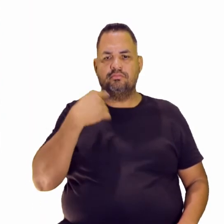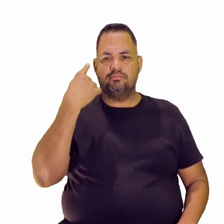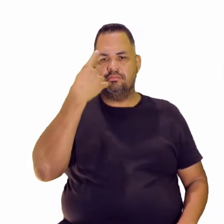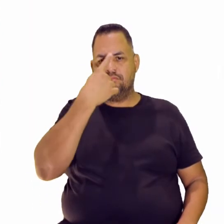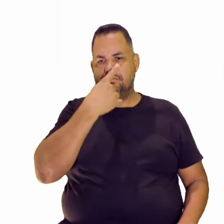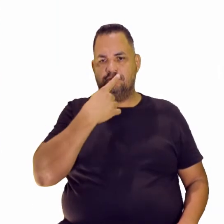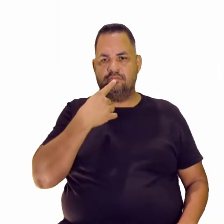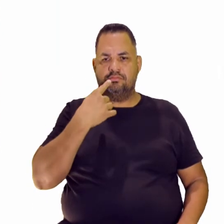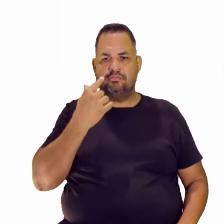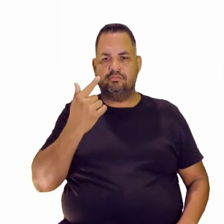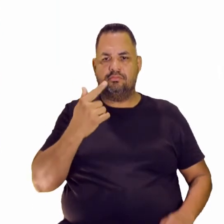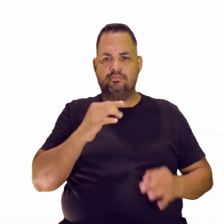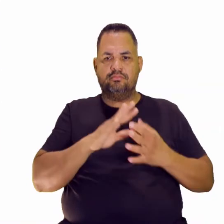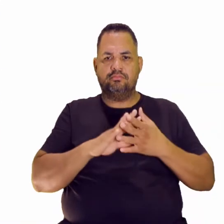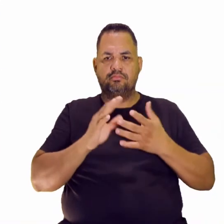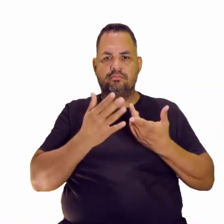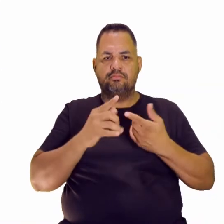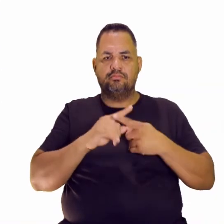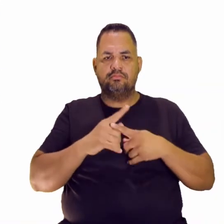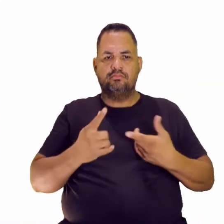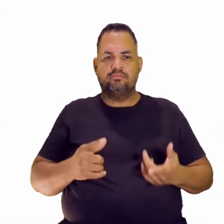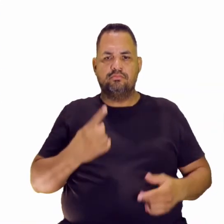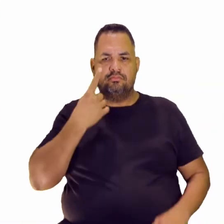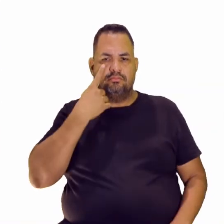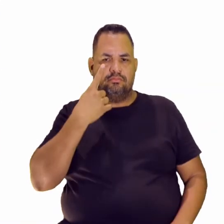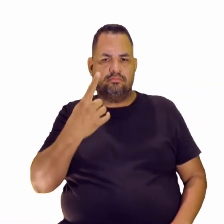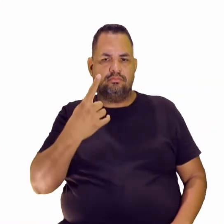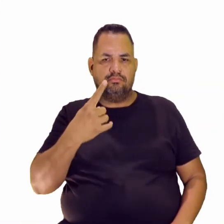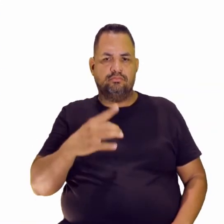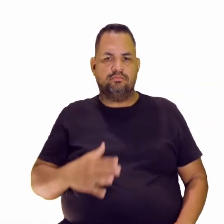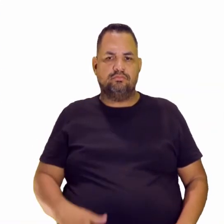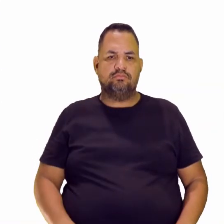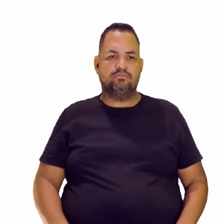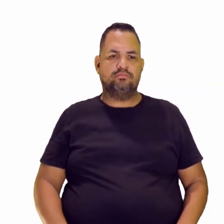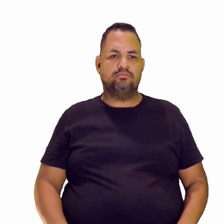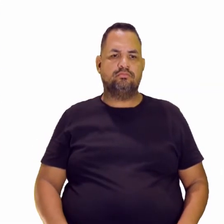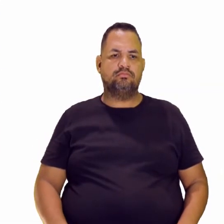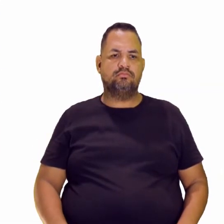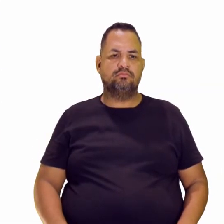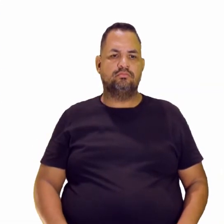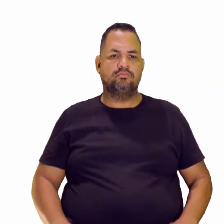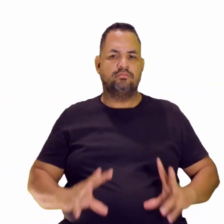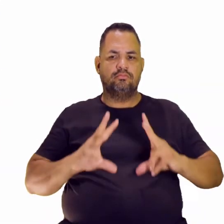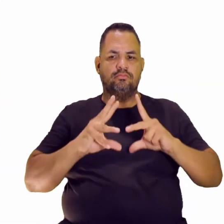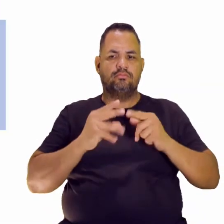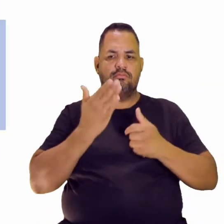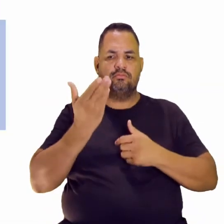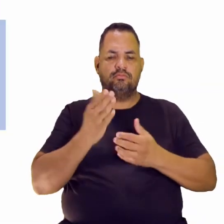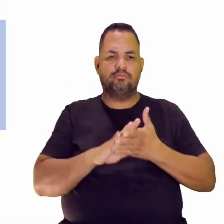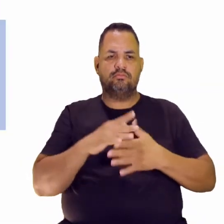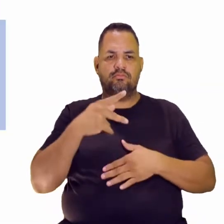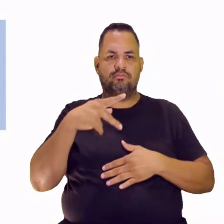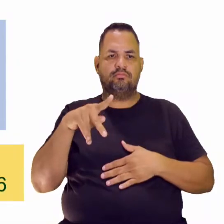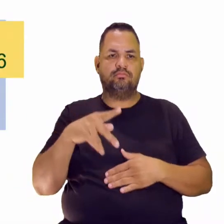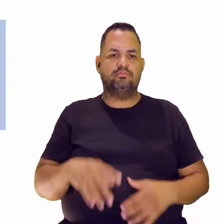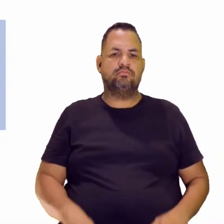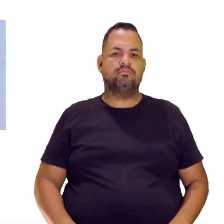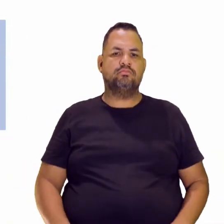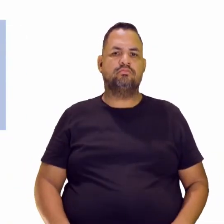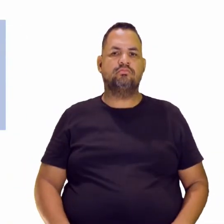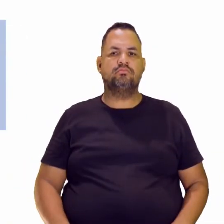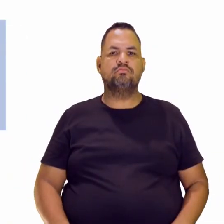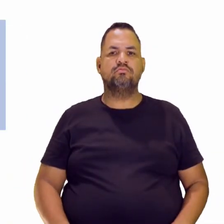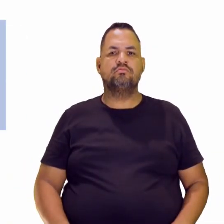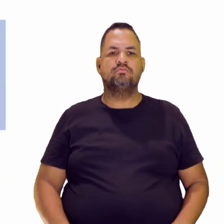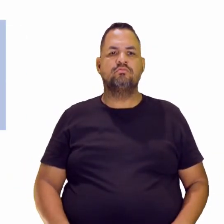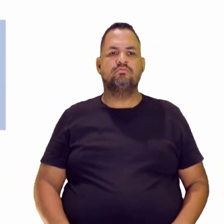mais angulosos, né? O olhar, tudo isso era motivo para os puristas,